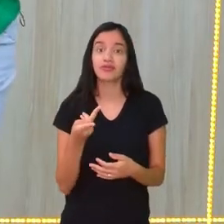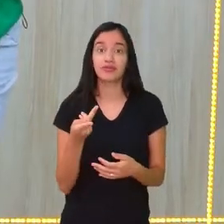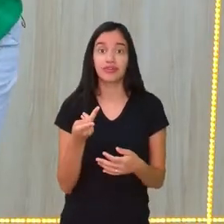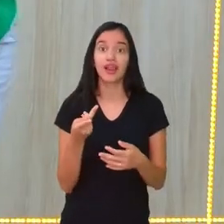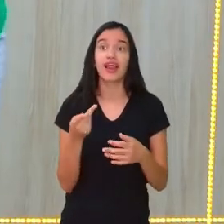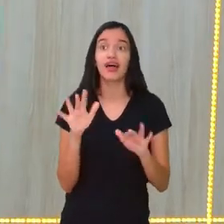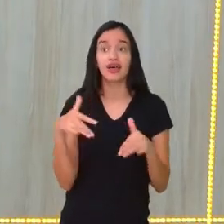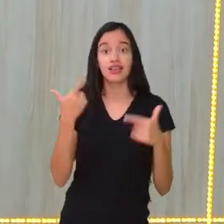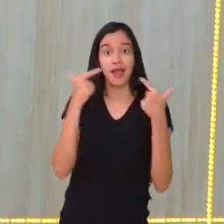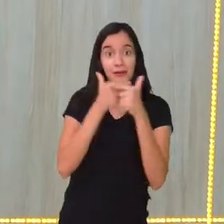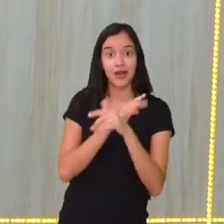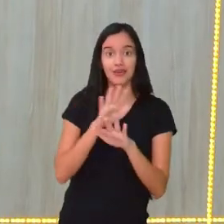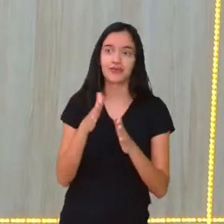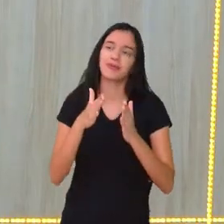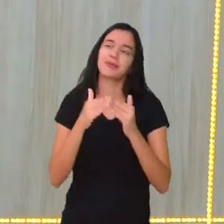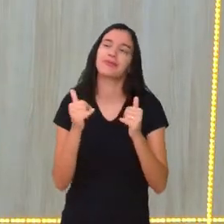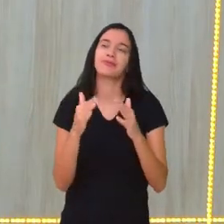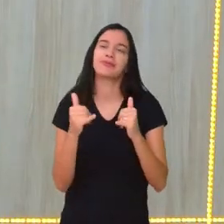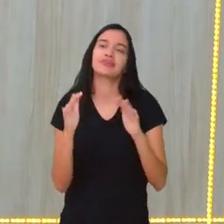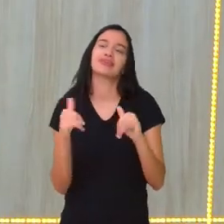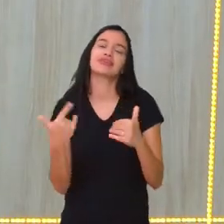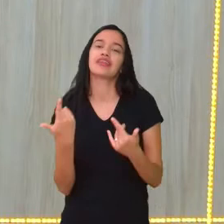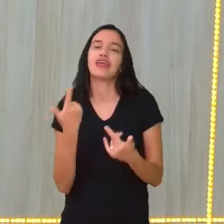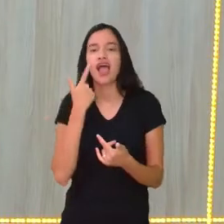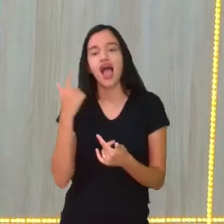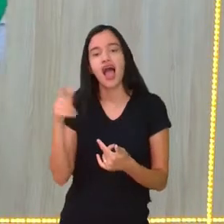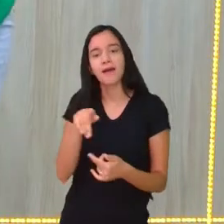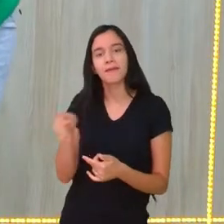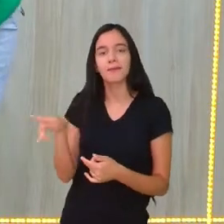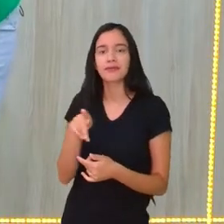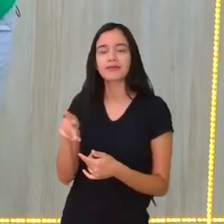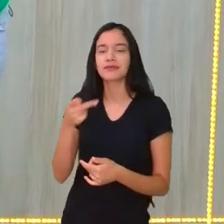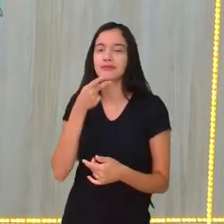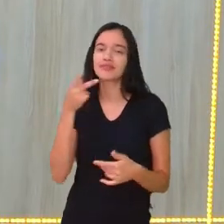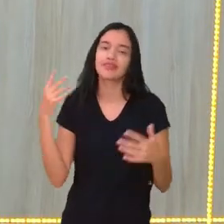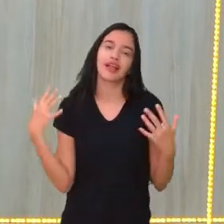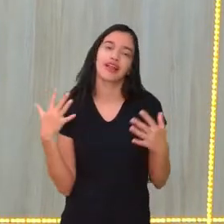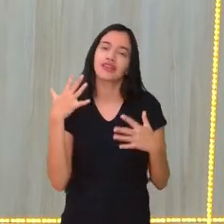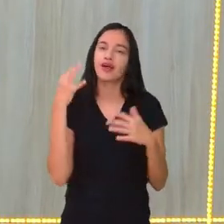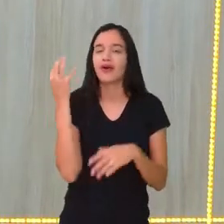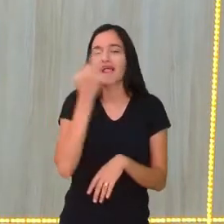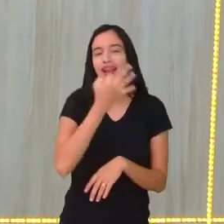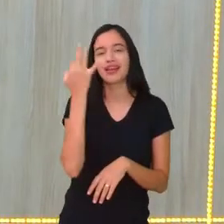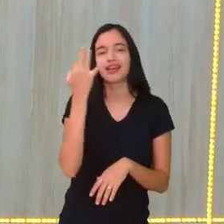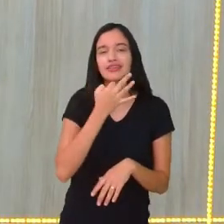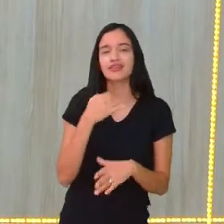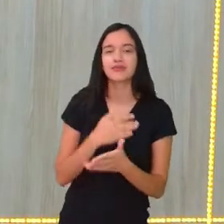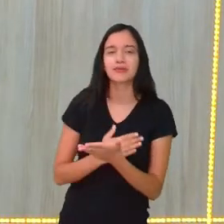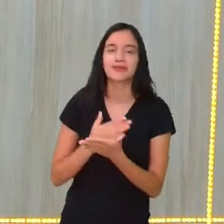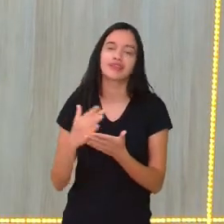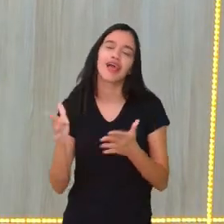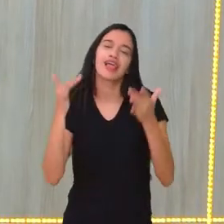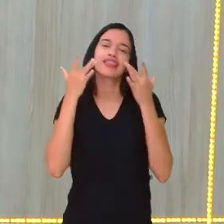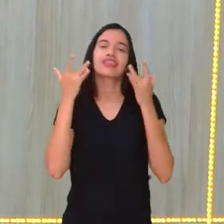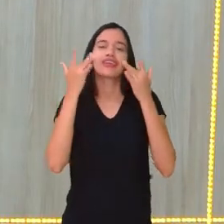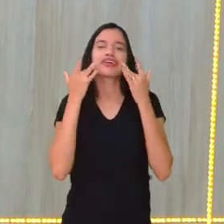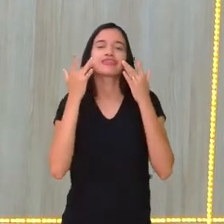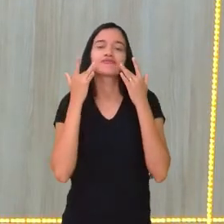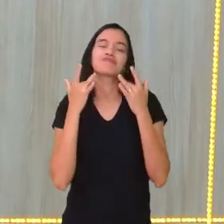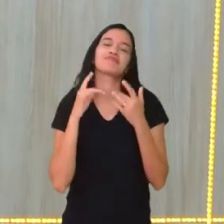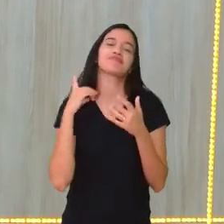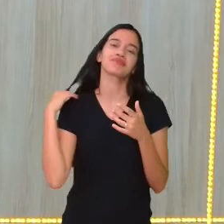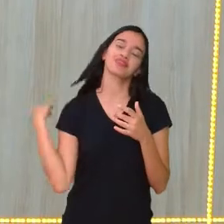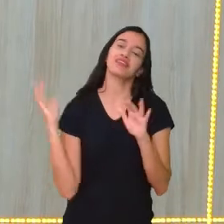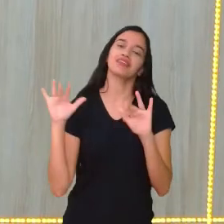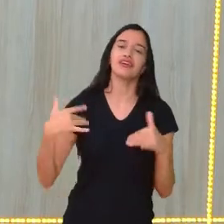dell'arte. Eu acho que eu vou pedir a Gine para falar da comédia dell'arte, porque ela fala tão lindo. Gine, quando começa a falar de teatro, fica tão,